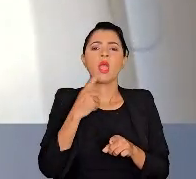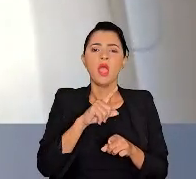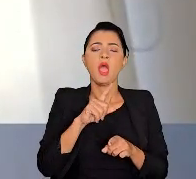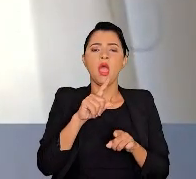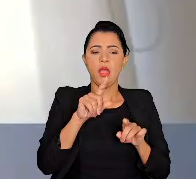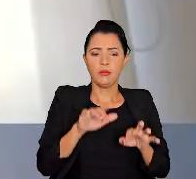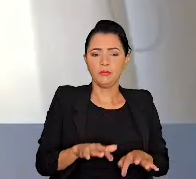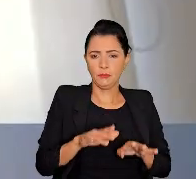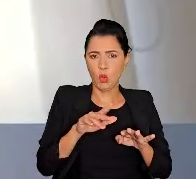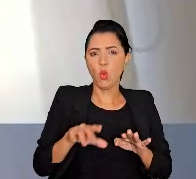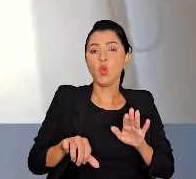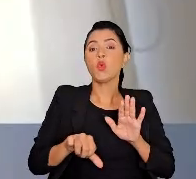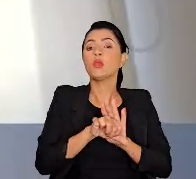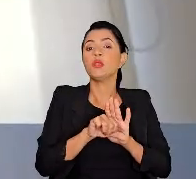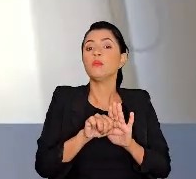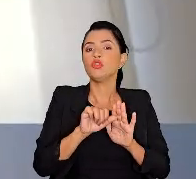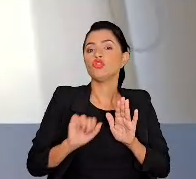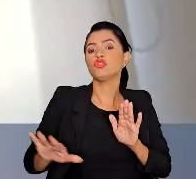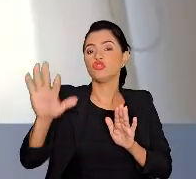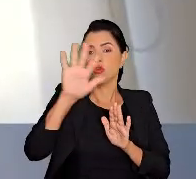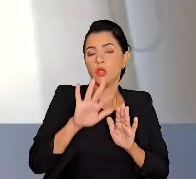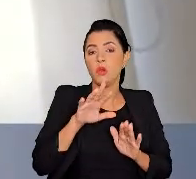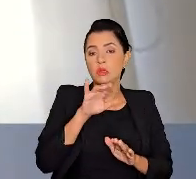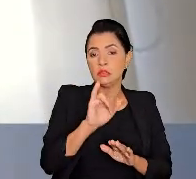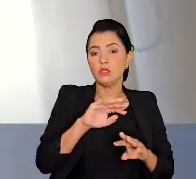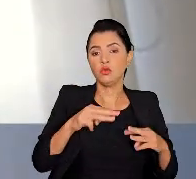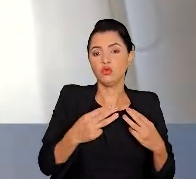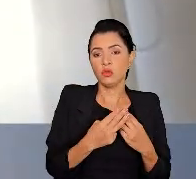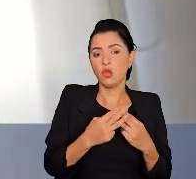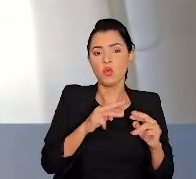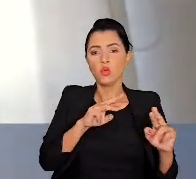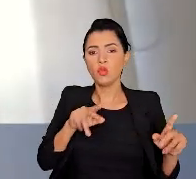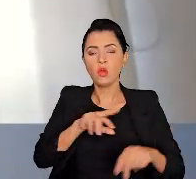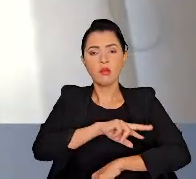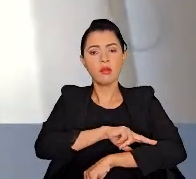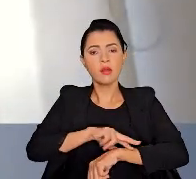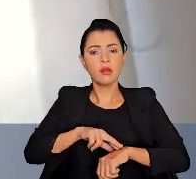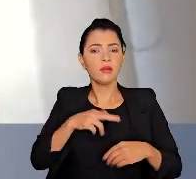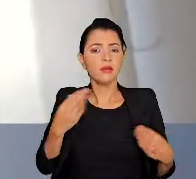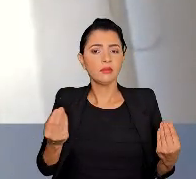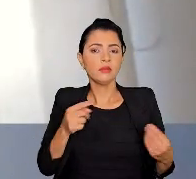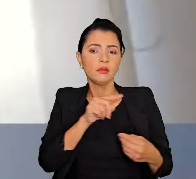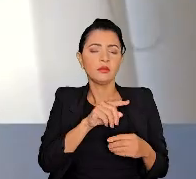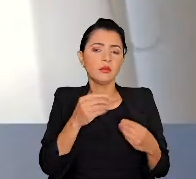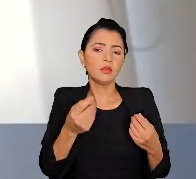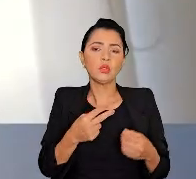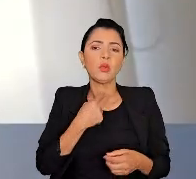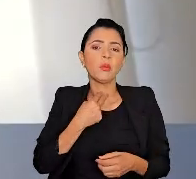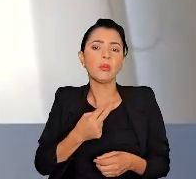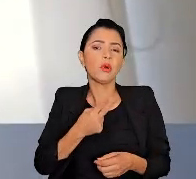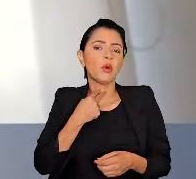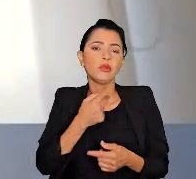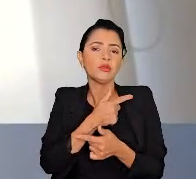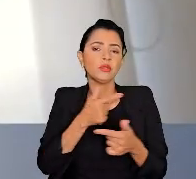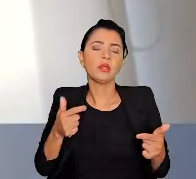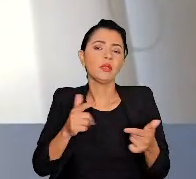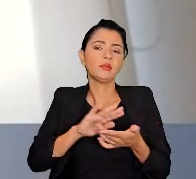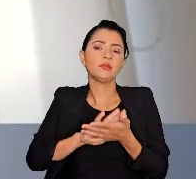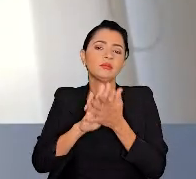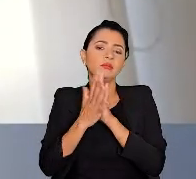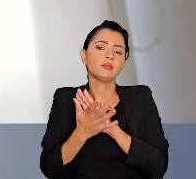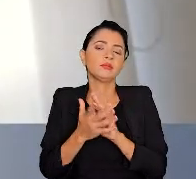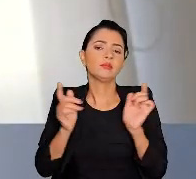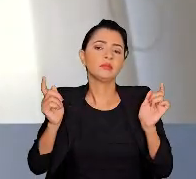geral dos crimes. Se os judeus não são uma raça, segue-se que contra eles não pode haver discriminação capaz